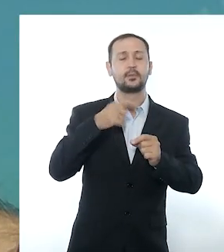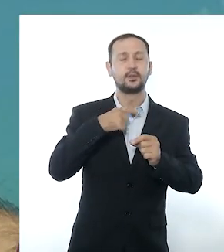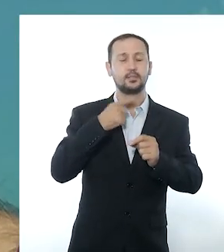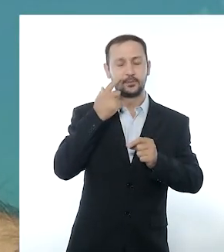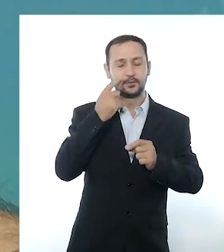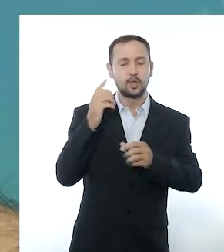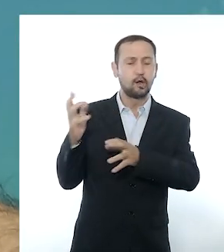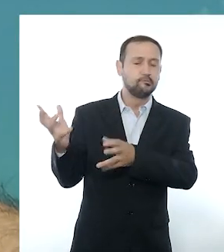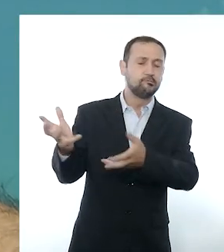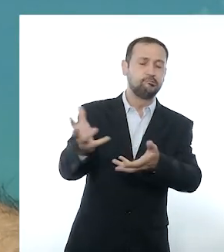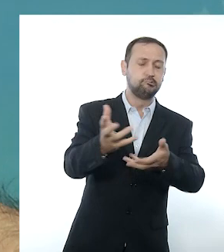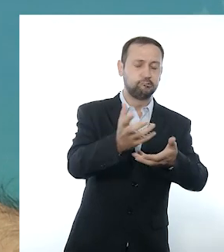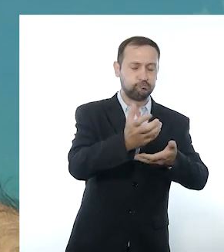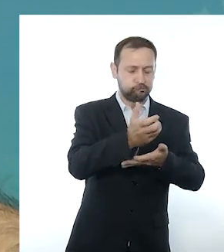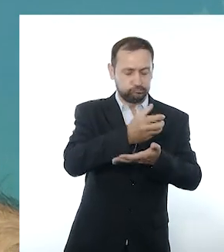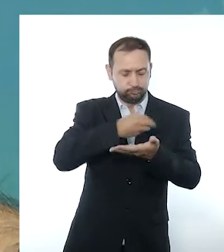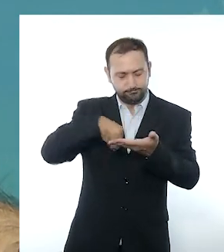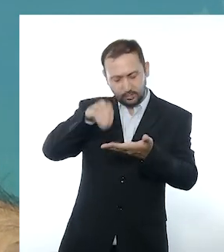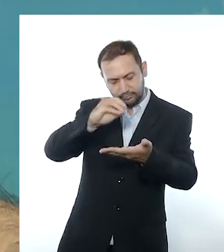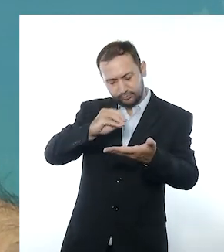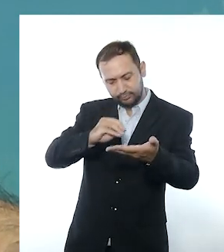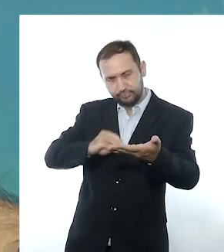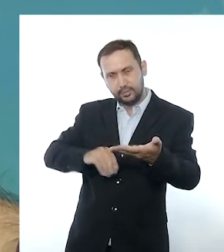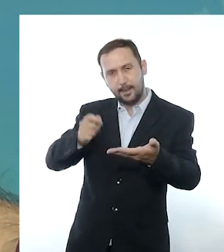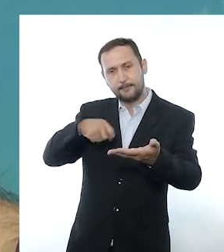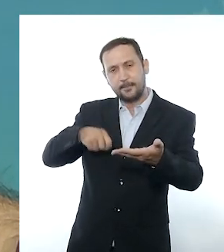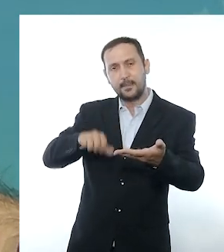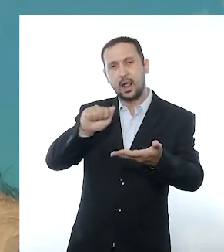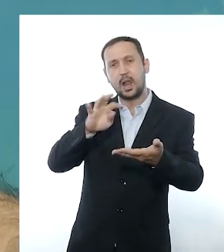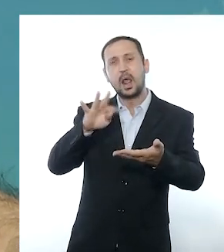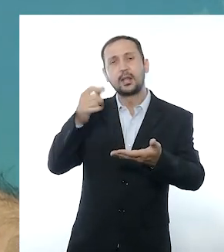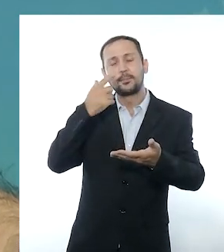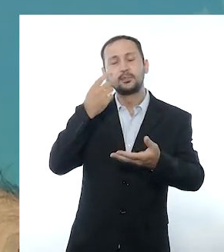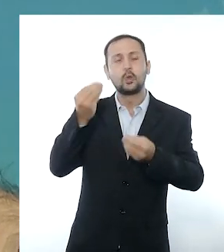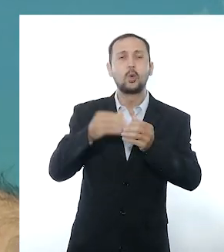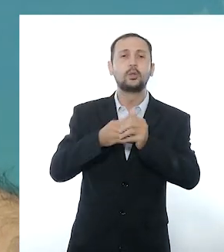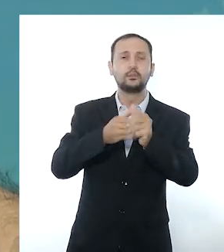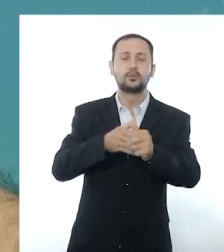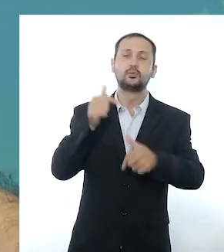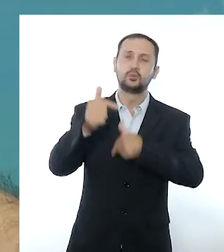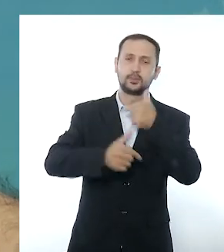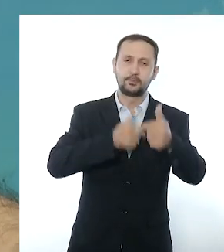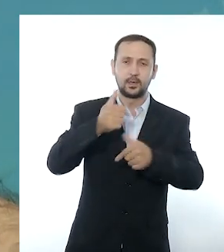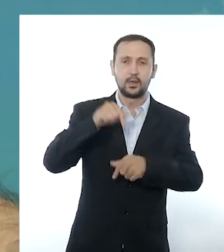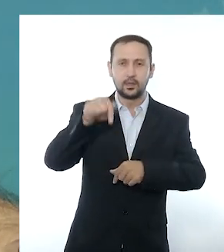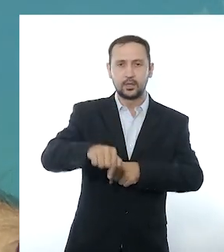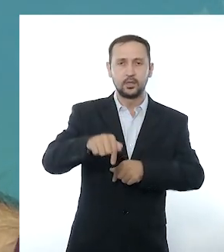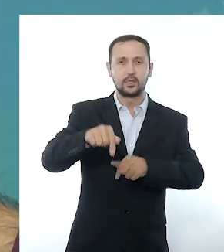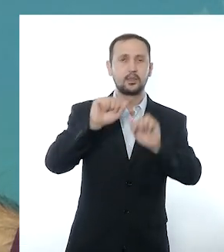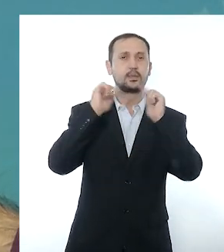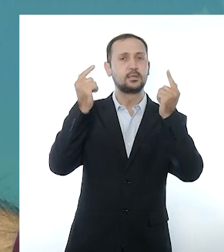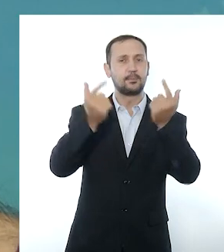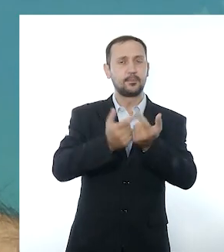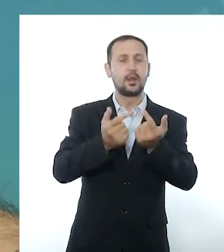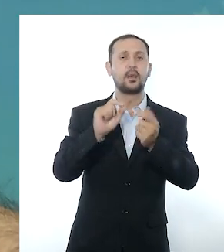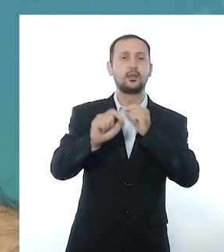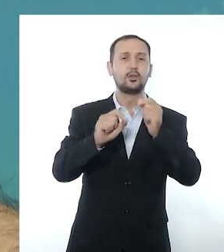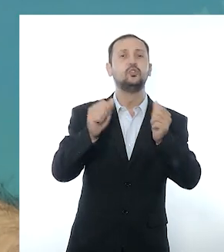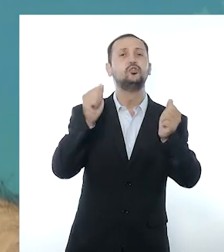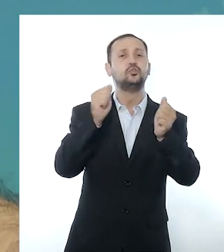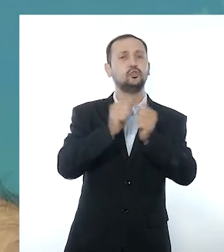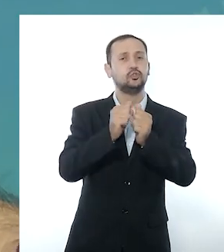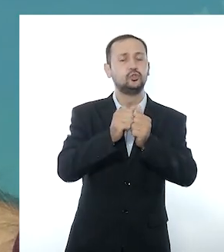sendo coletadas em ata para orientar a nossa maneira de atuar aqui na Assembleia Legislativa com